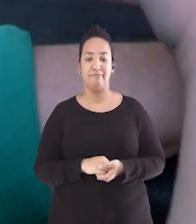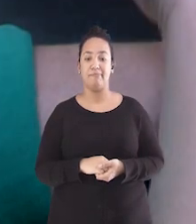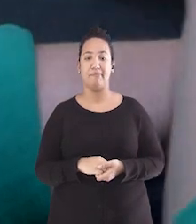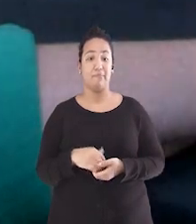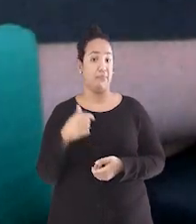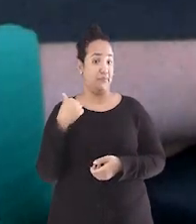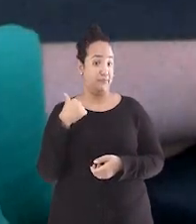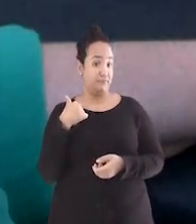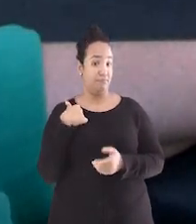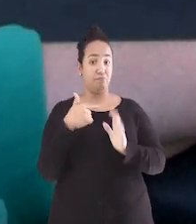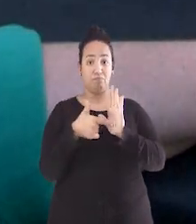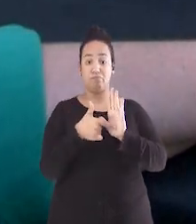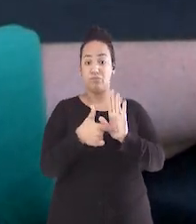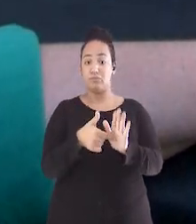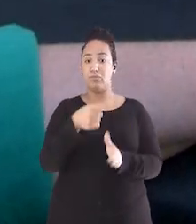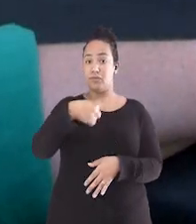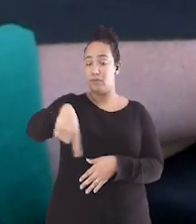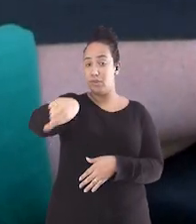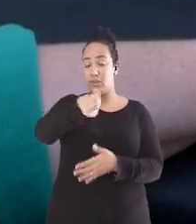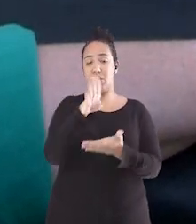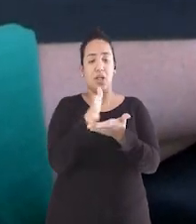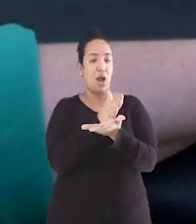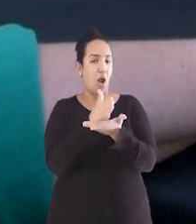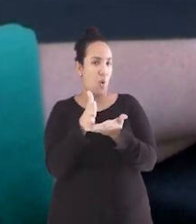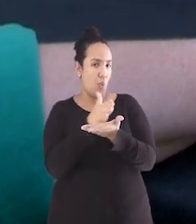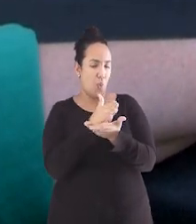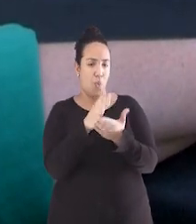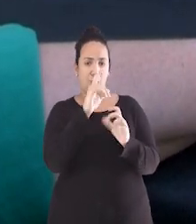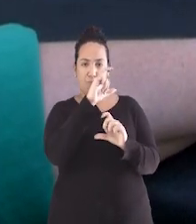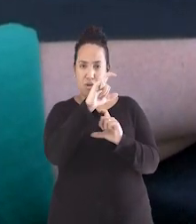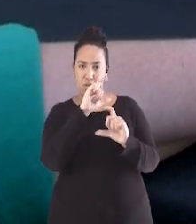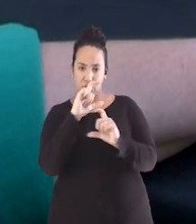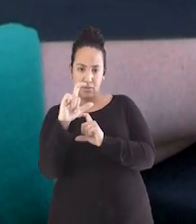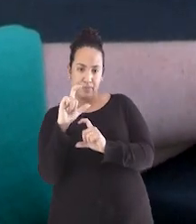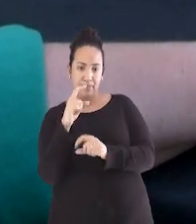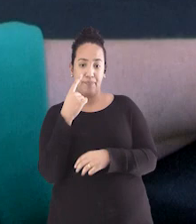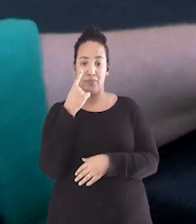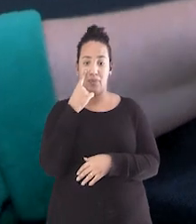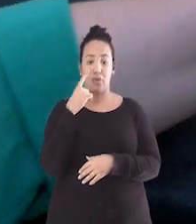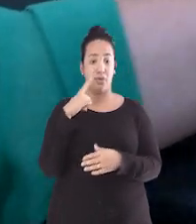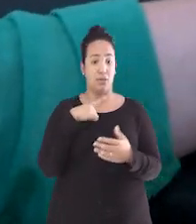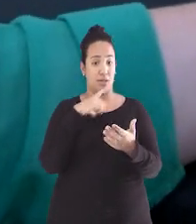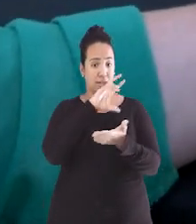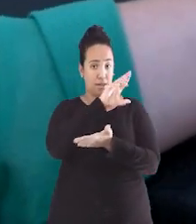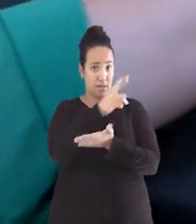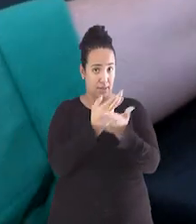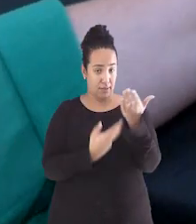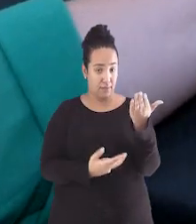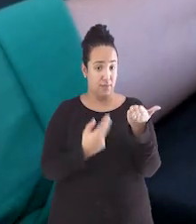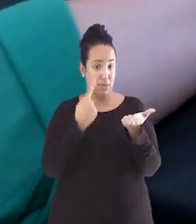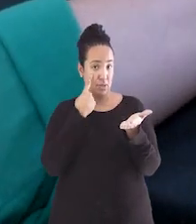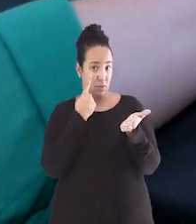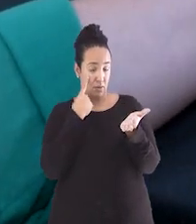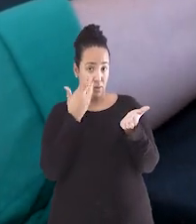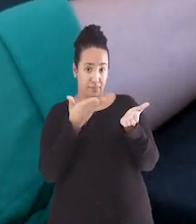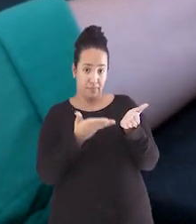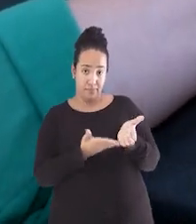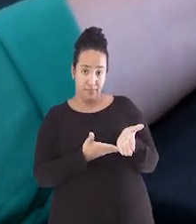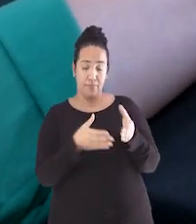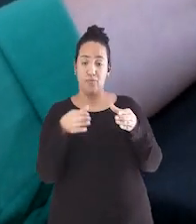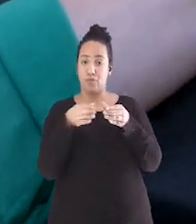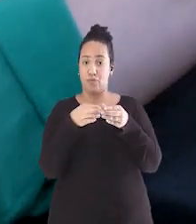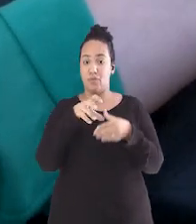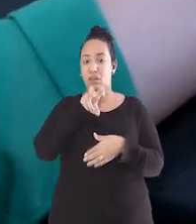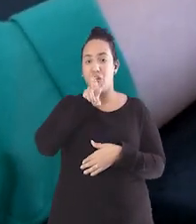Eu trouxe algumas histórias em quadrinhos para você conhecer. Temos em revistas, como estas da Turma